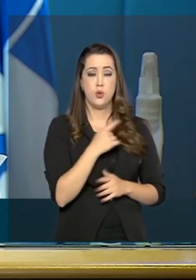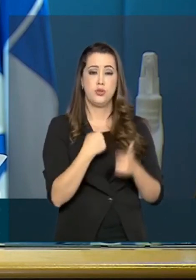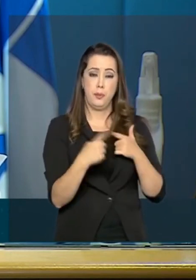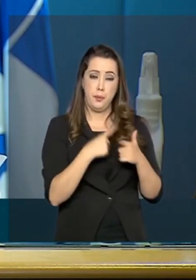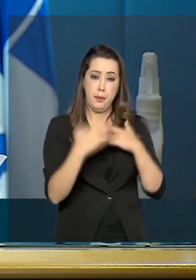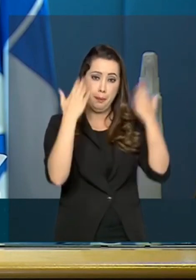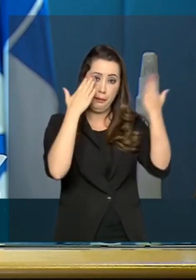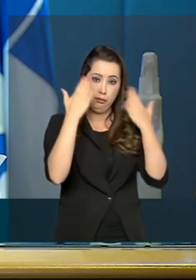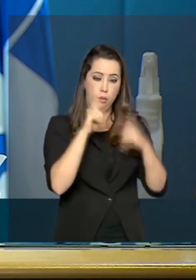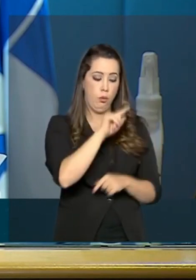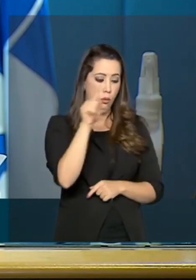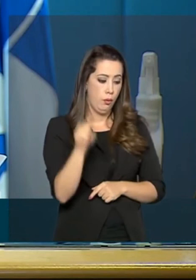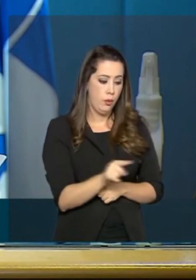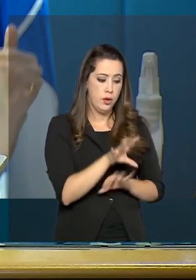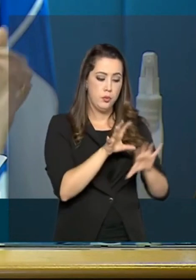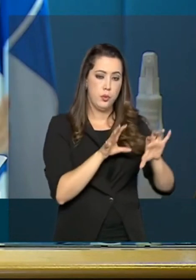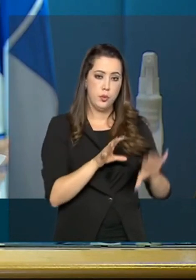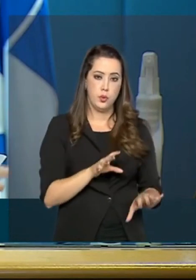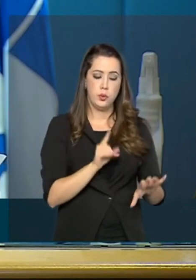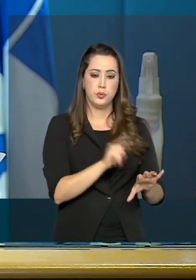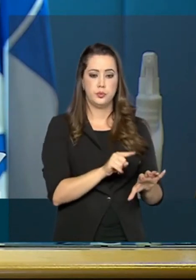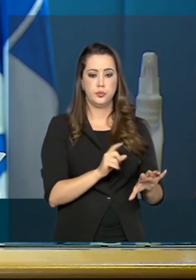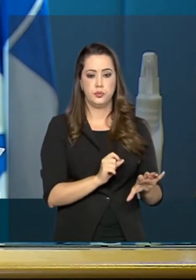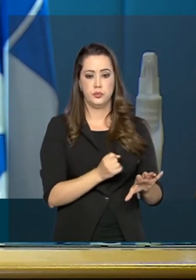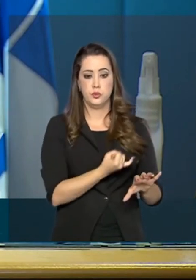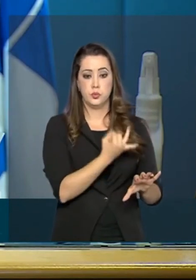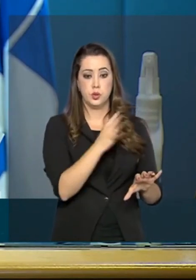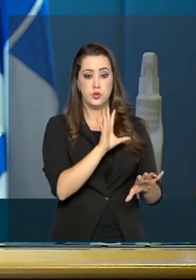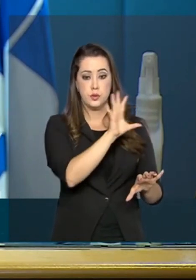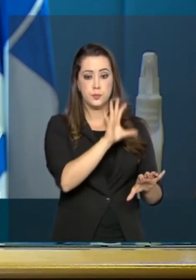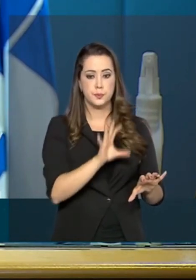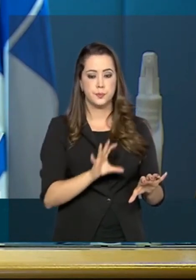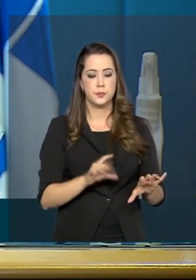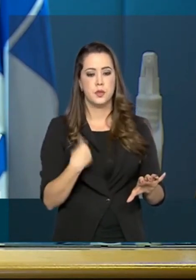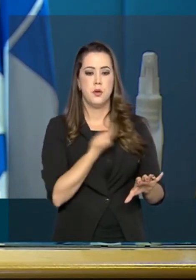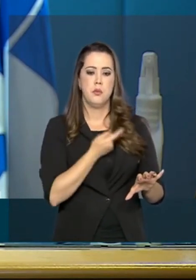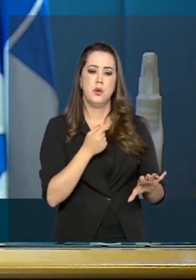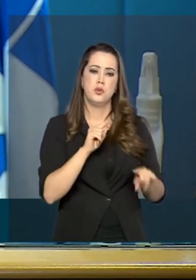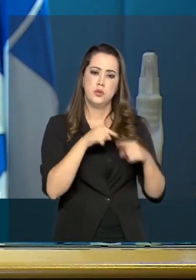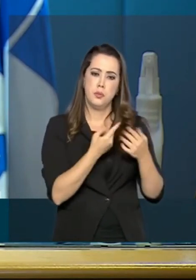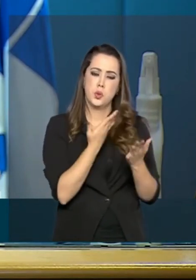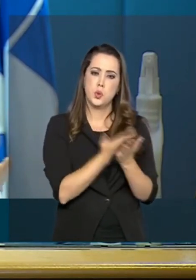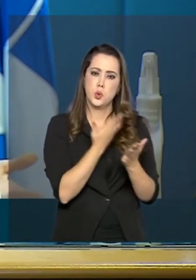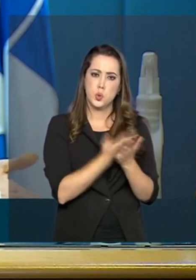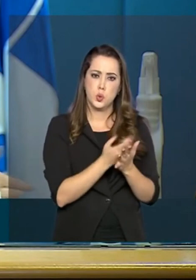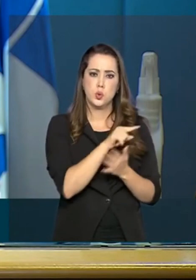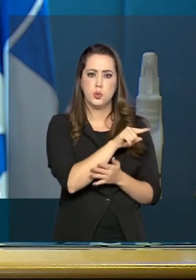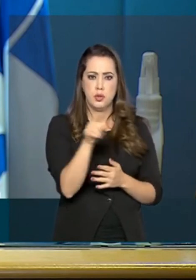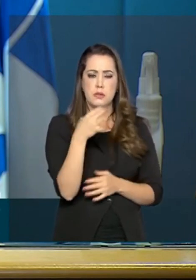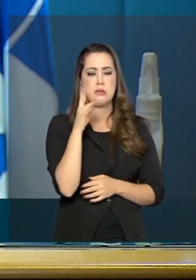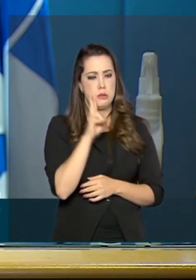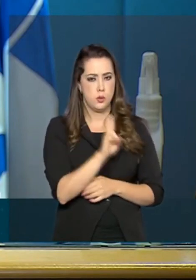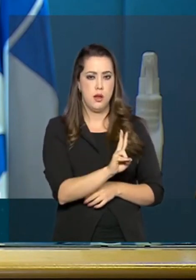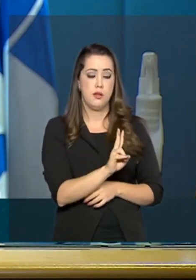mental. E a distribuição por categoria, ela contempla muitas faixas. A gente pode deixar o estudo para consulta